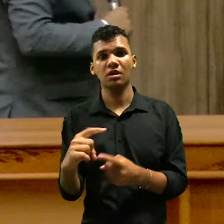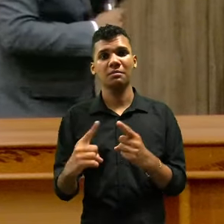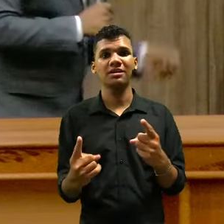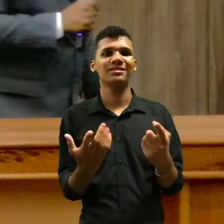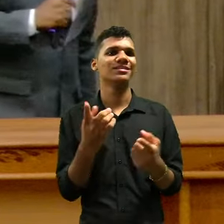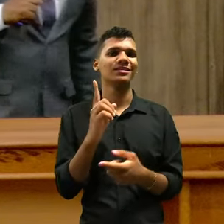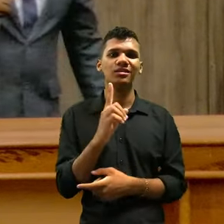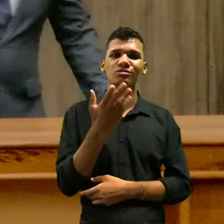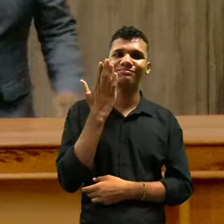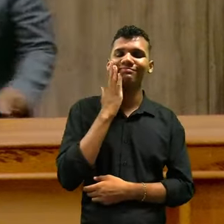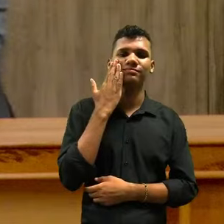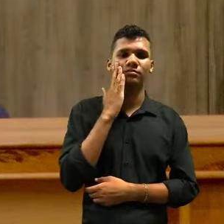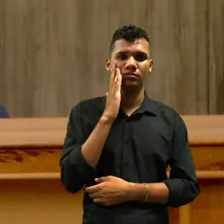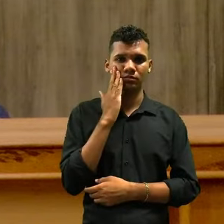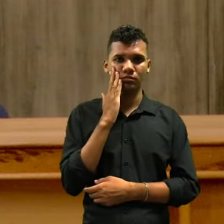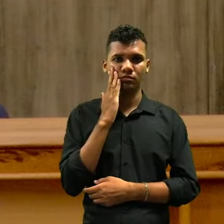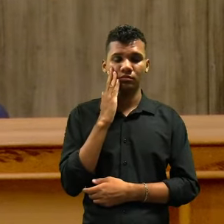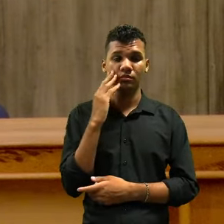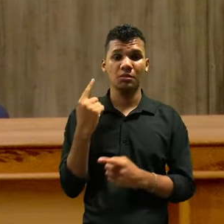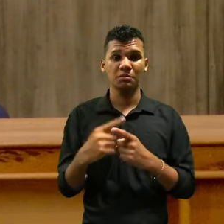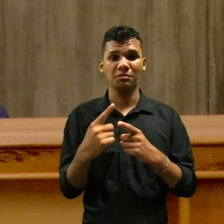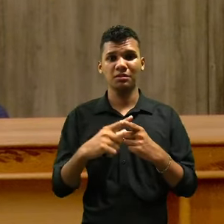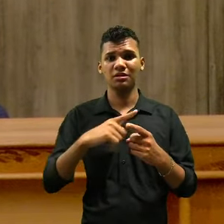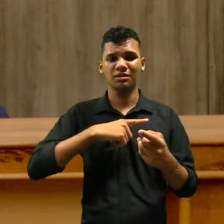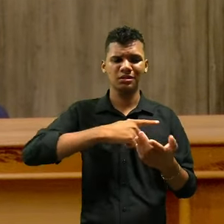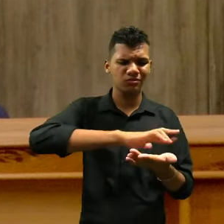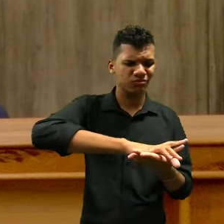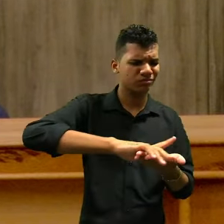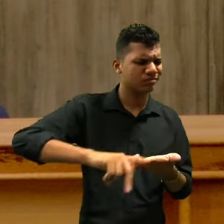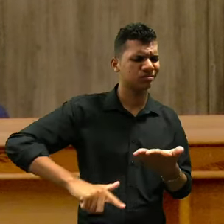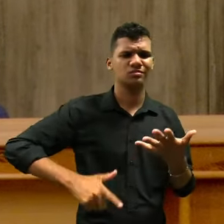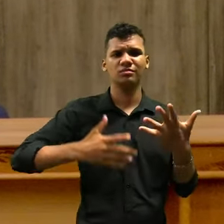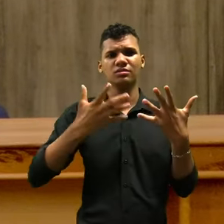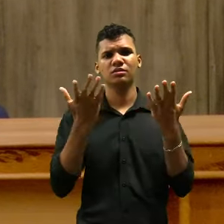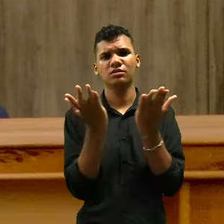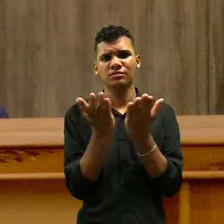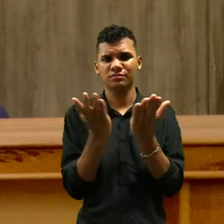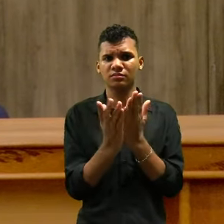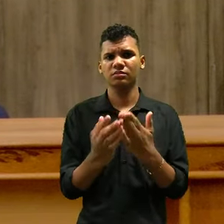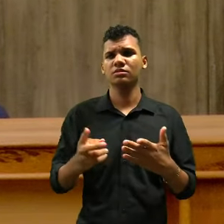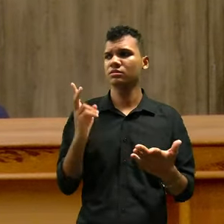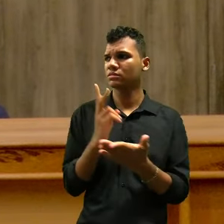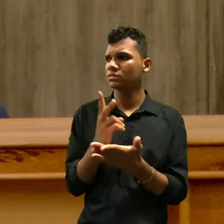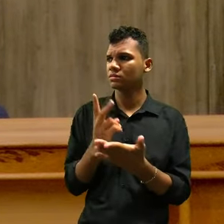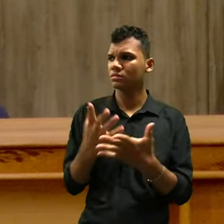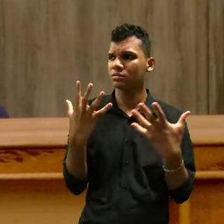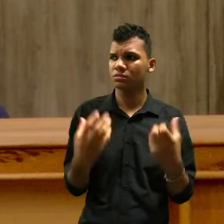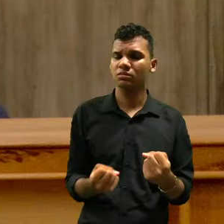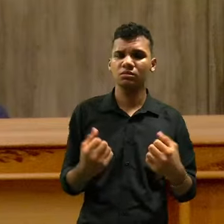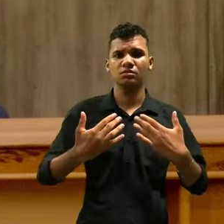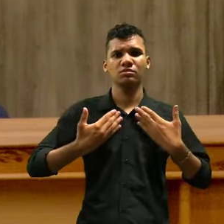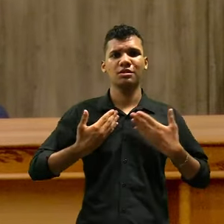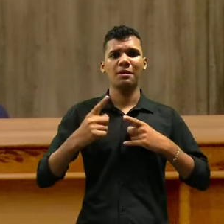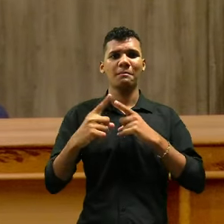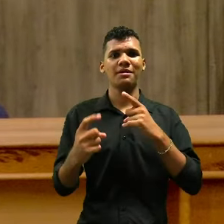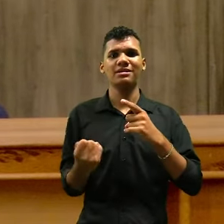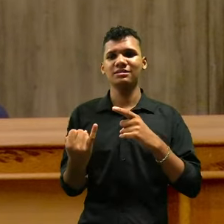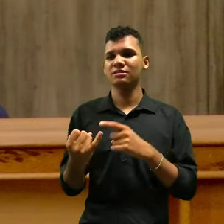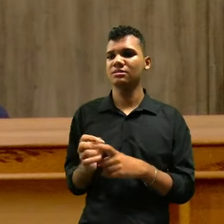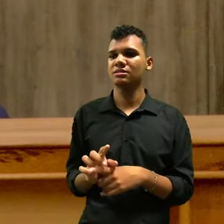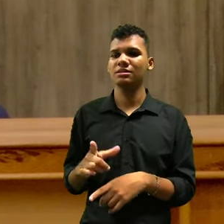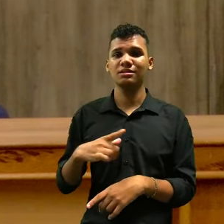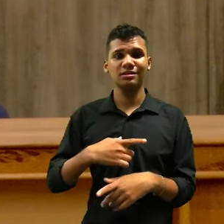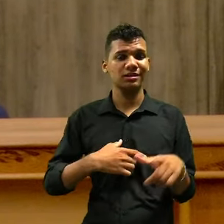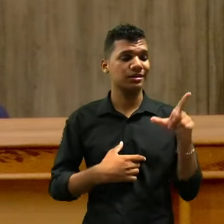convicção tem muito crente aqui que recebe com alegria mas se ele tivesse lá no